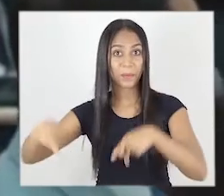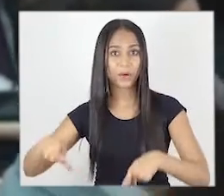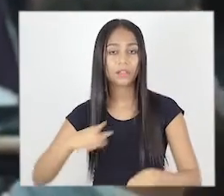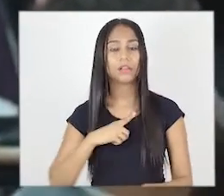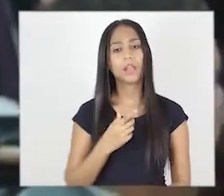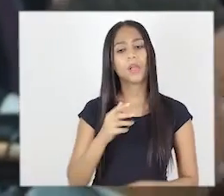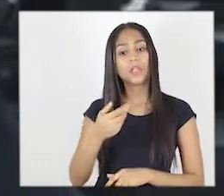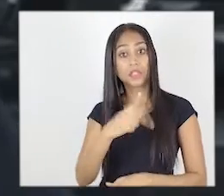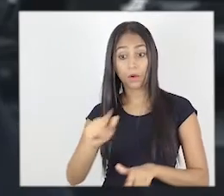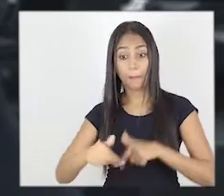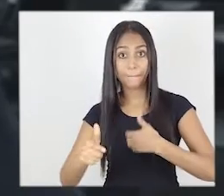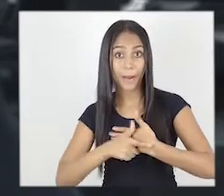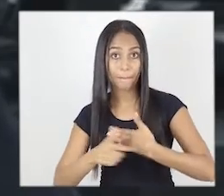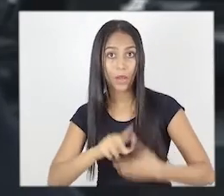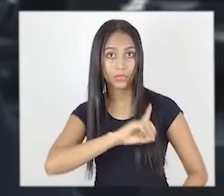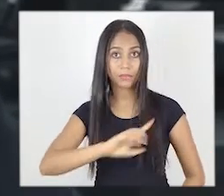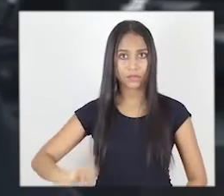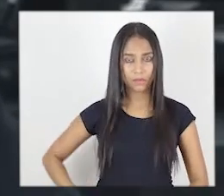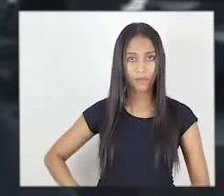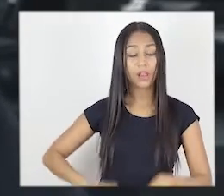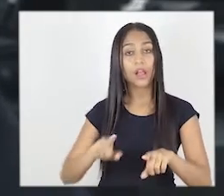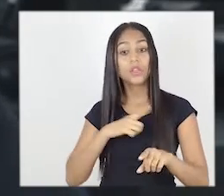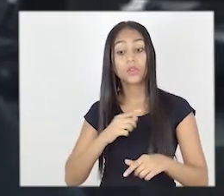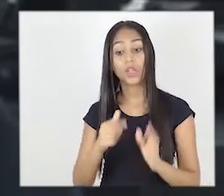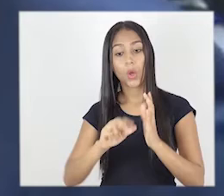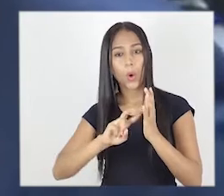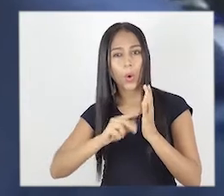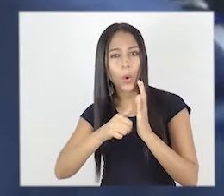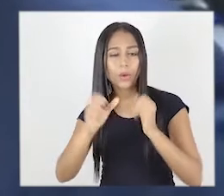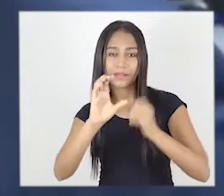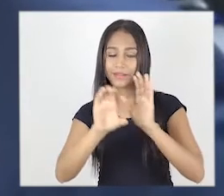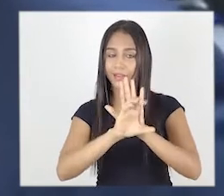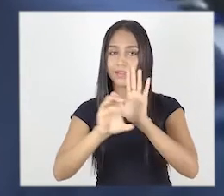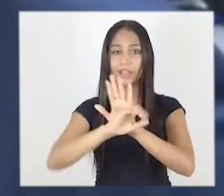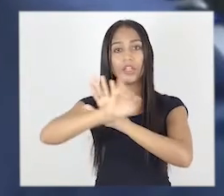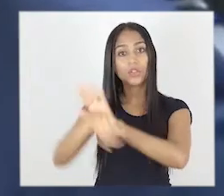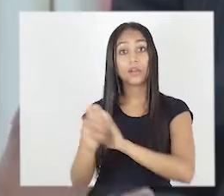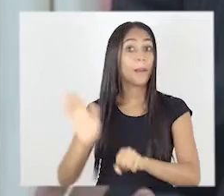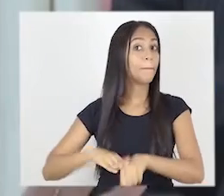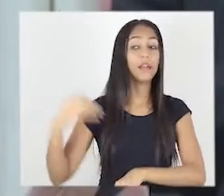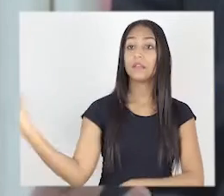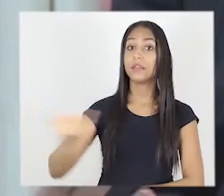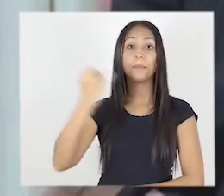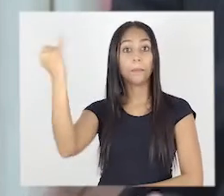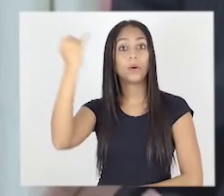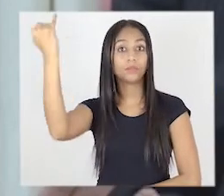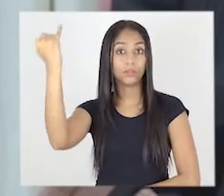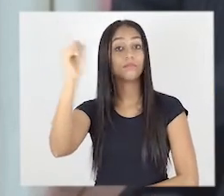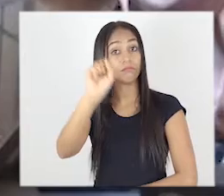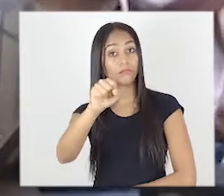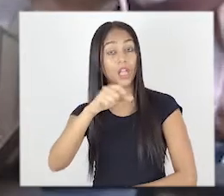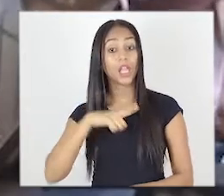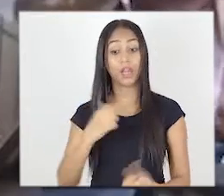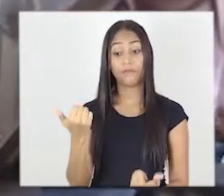assume o mandato e logo é escolhido como membro titular da Comissão de Constituição e Justiça, a mais importante da Assembleia Legislativa.